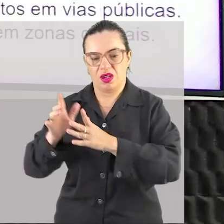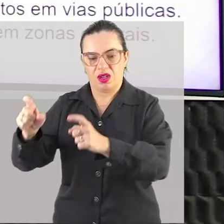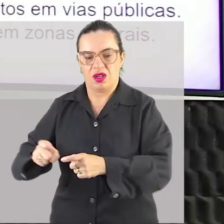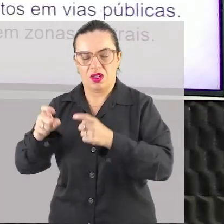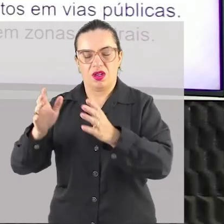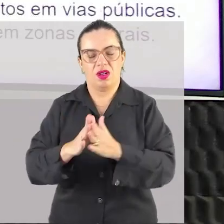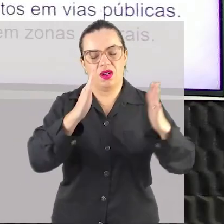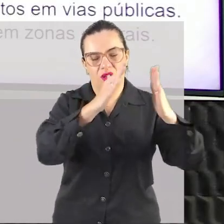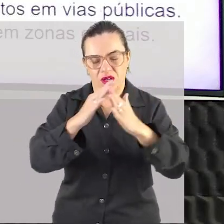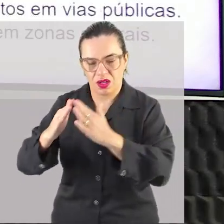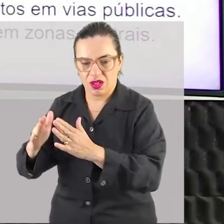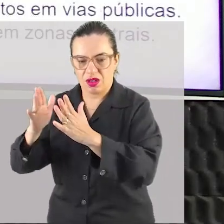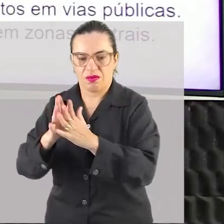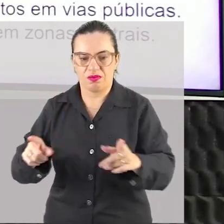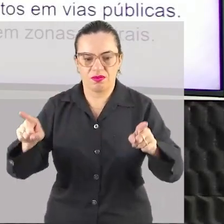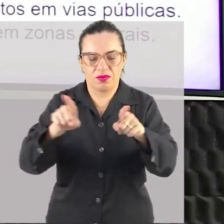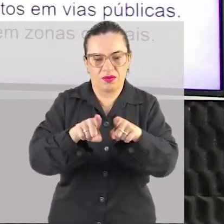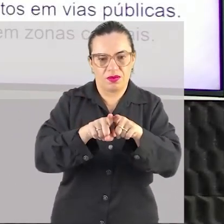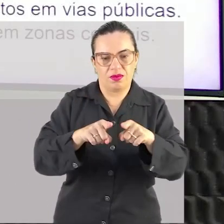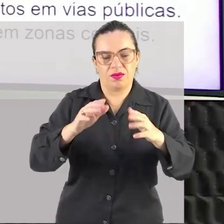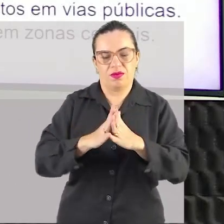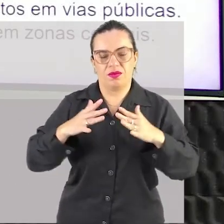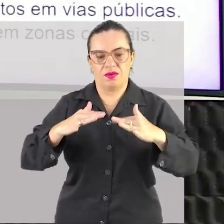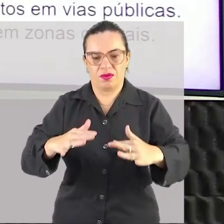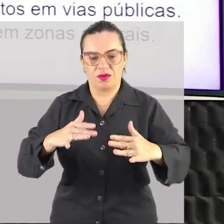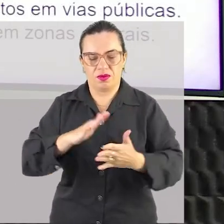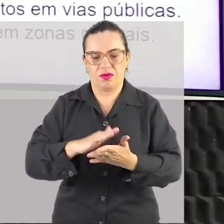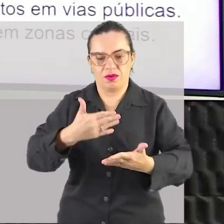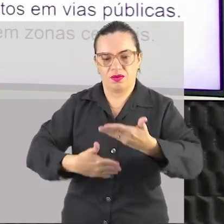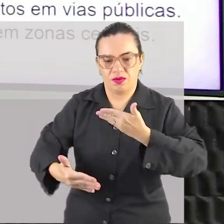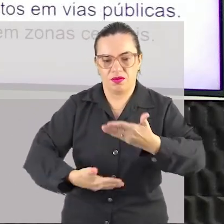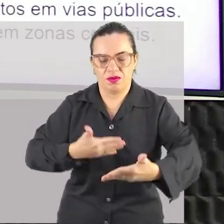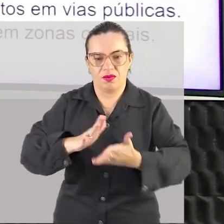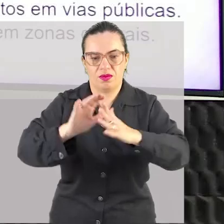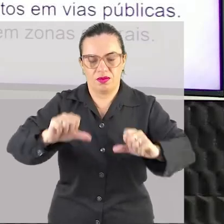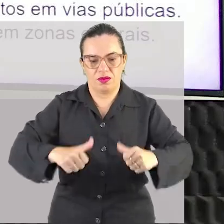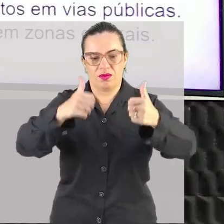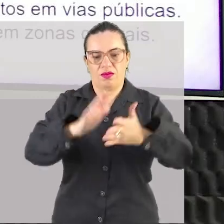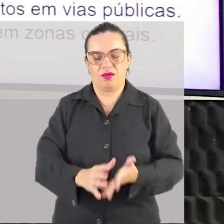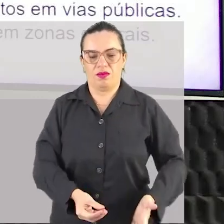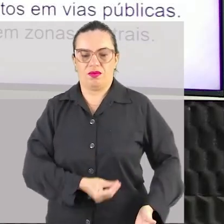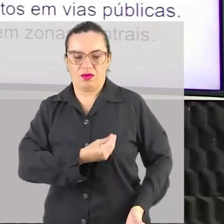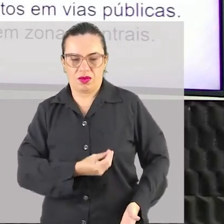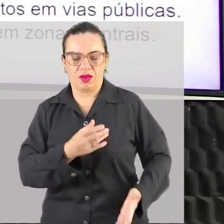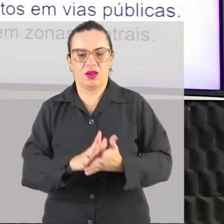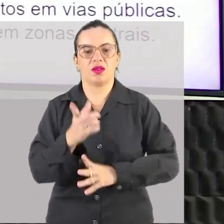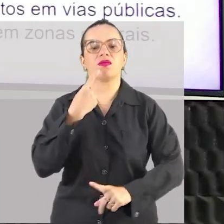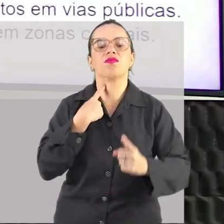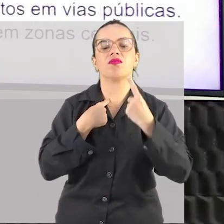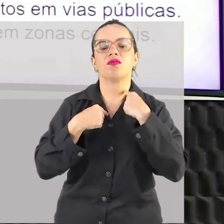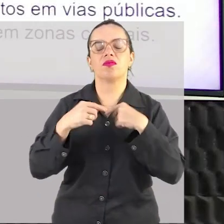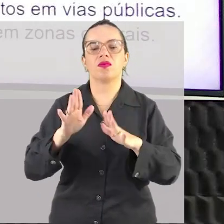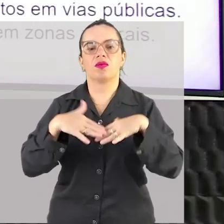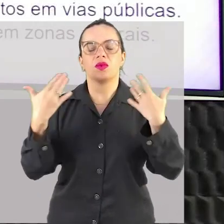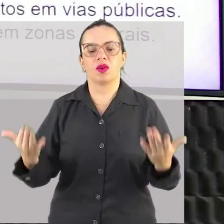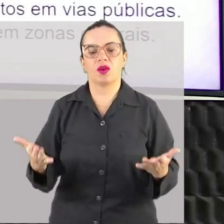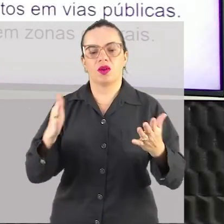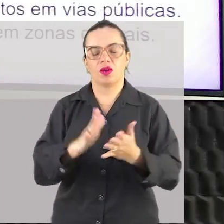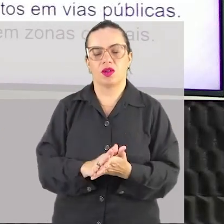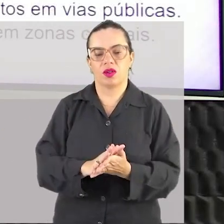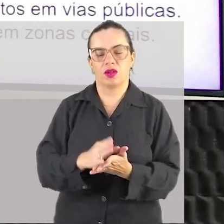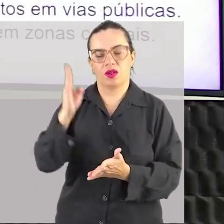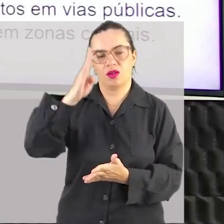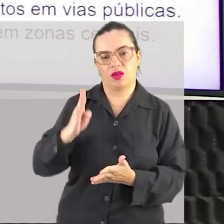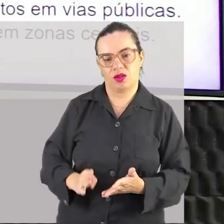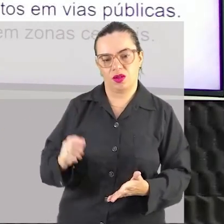Periferia Exatamente pra gente poder ter uma circulação e com isso uma qualidade de vida de maneira desejada então o que que a gente assistiu no